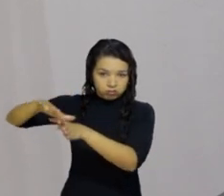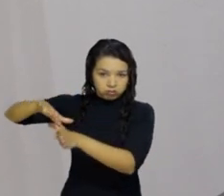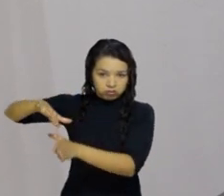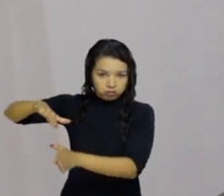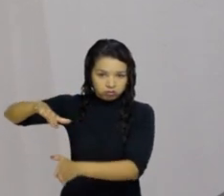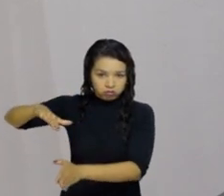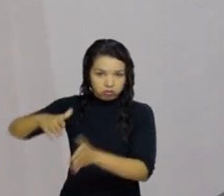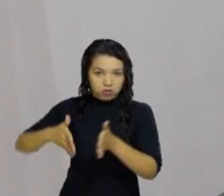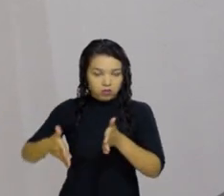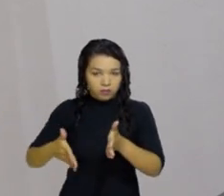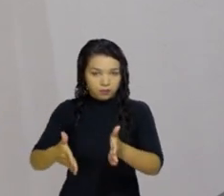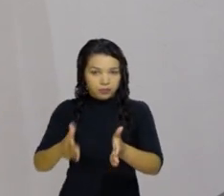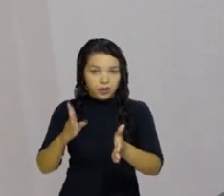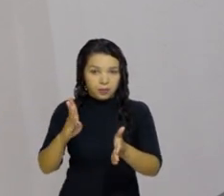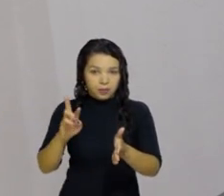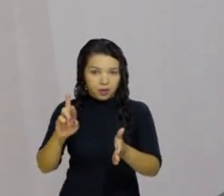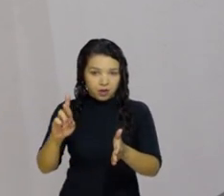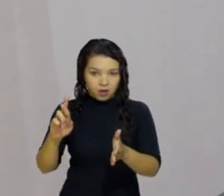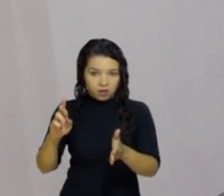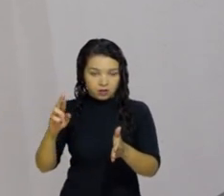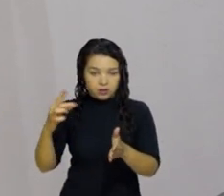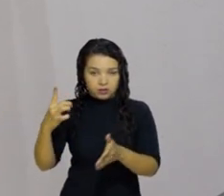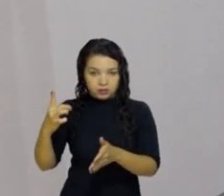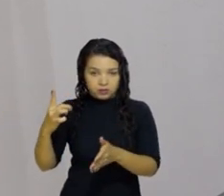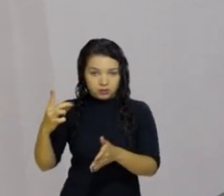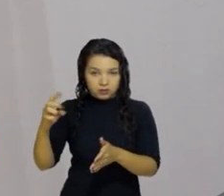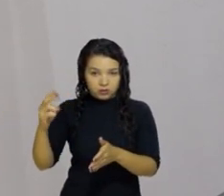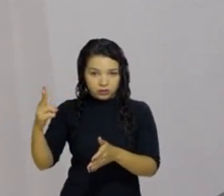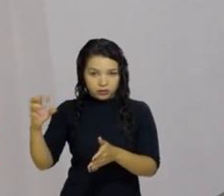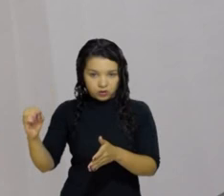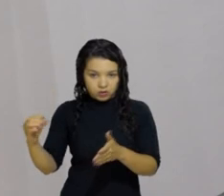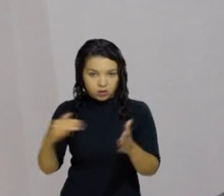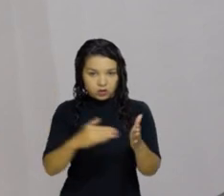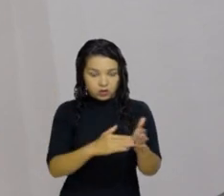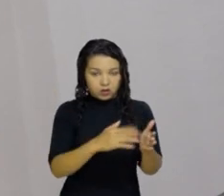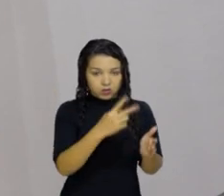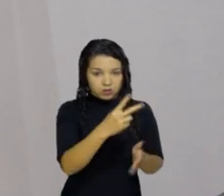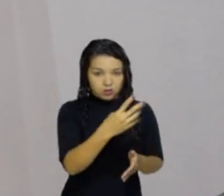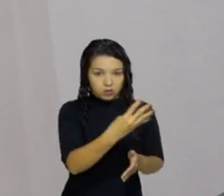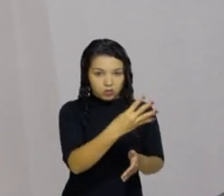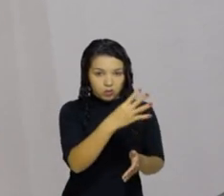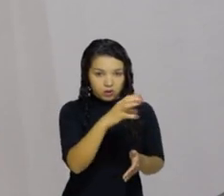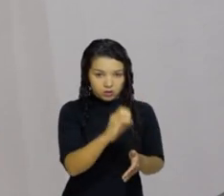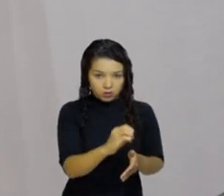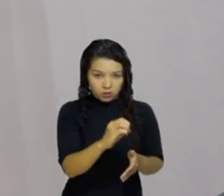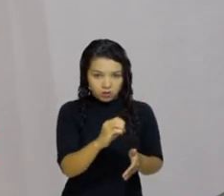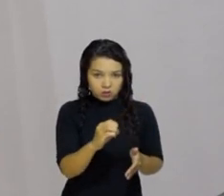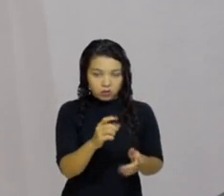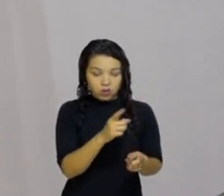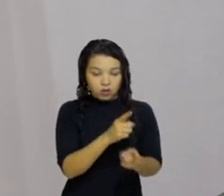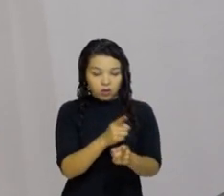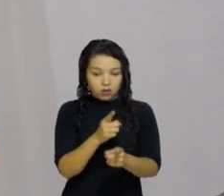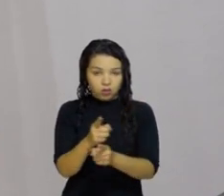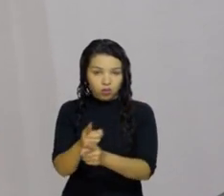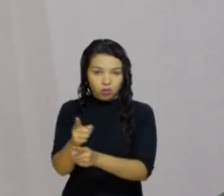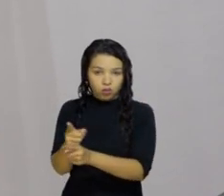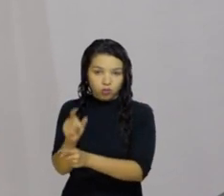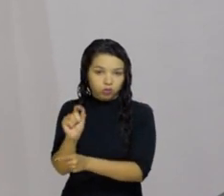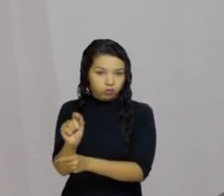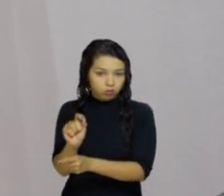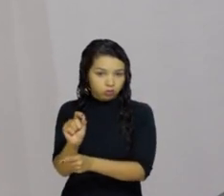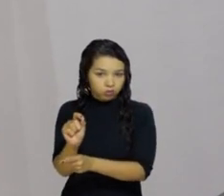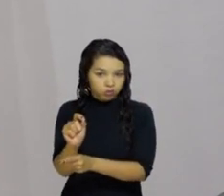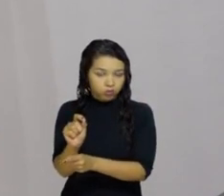e o quilômetro 244, que identificou 27 pontos